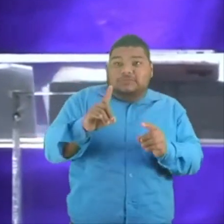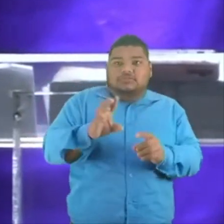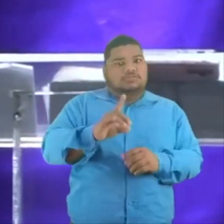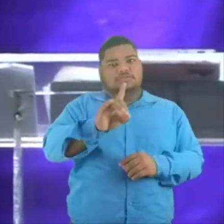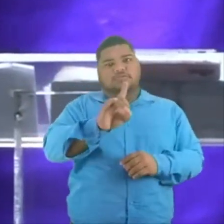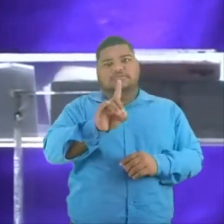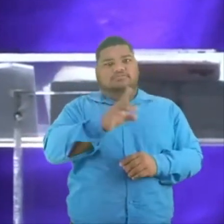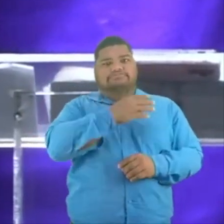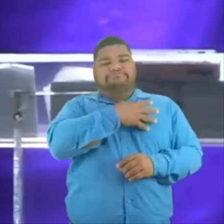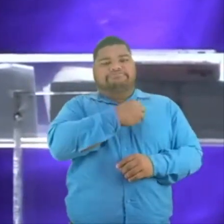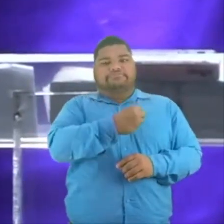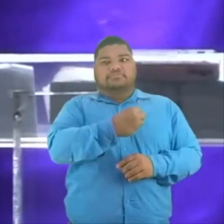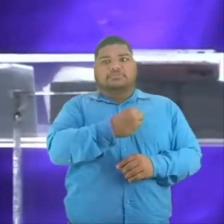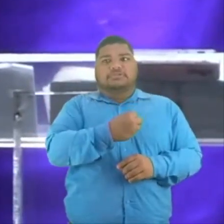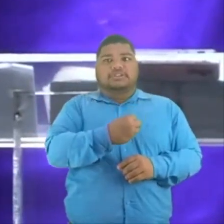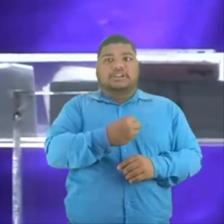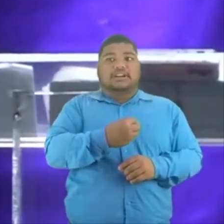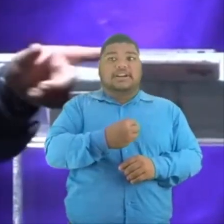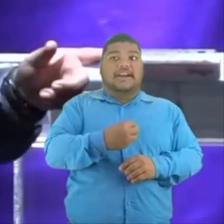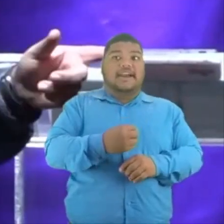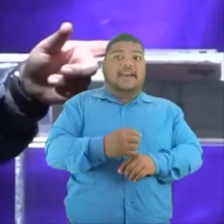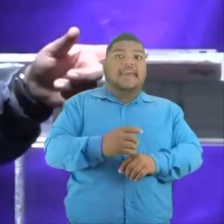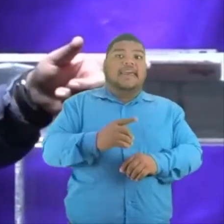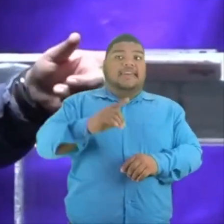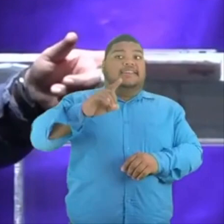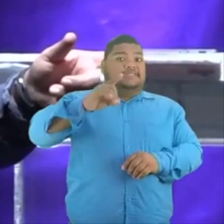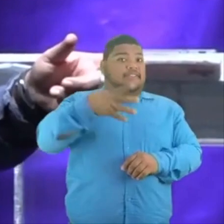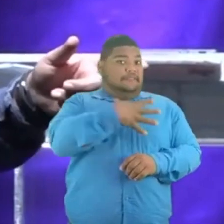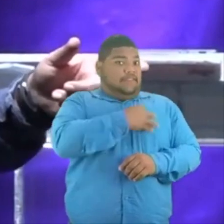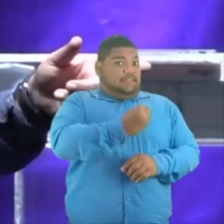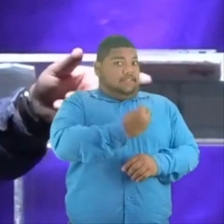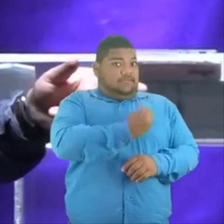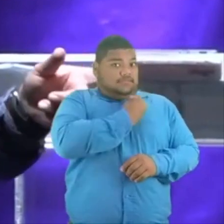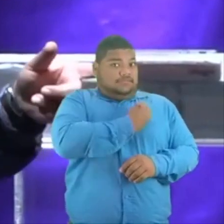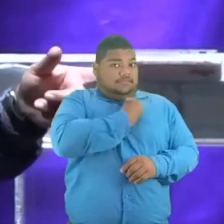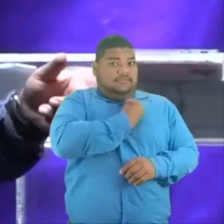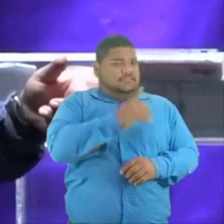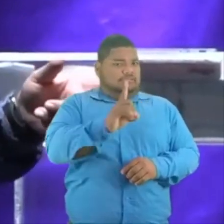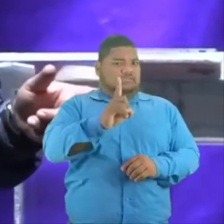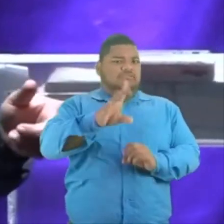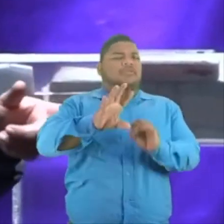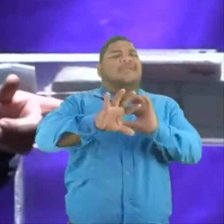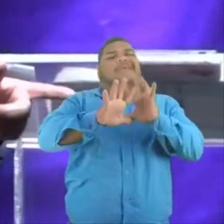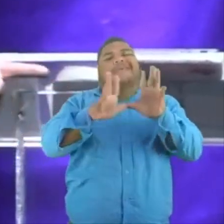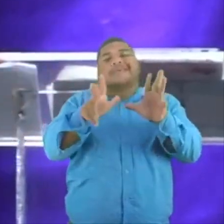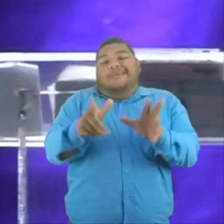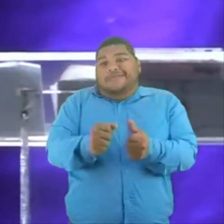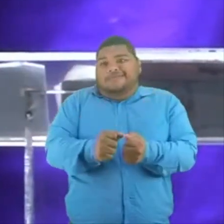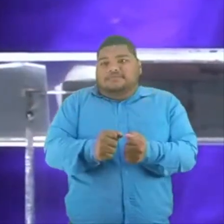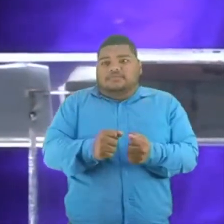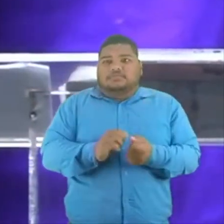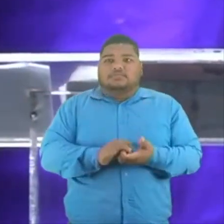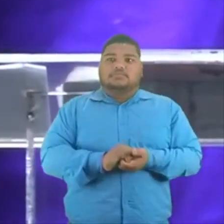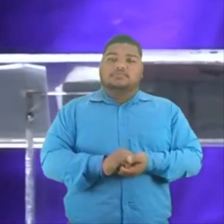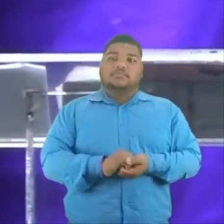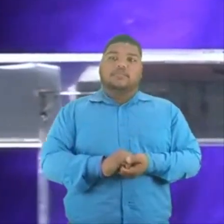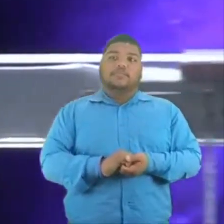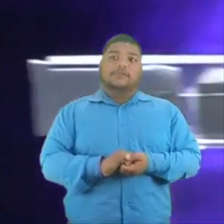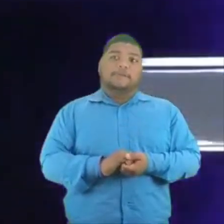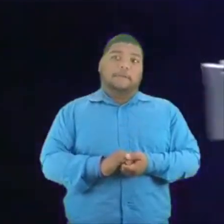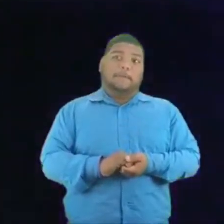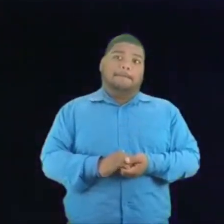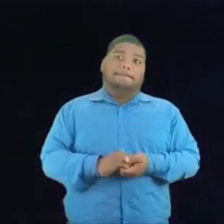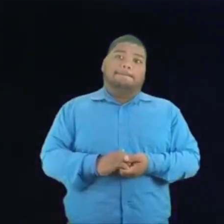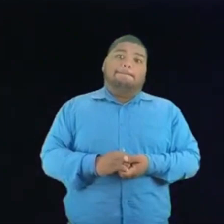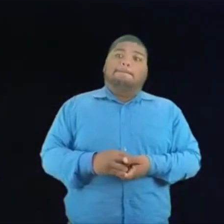filho, essa vida não é tudo que nela há. Não é. A Bíblia diz que nem os olhos